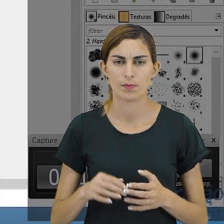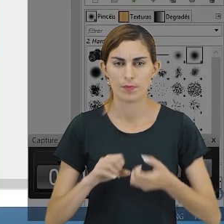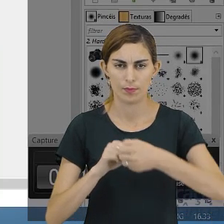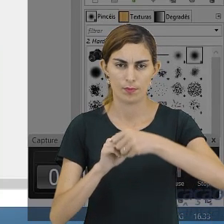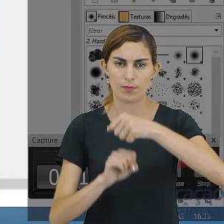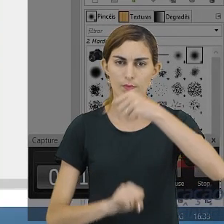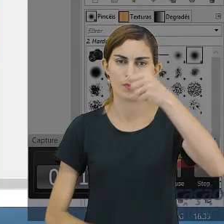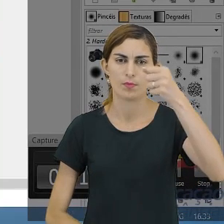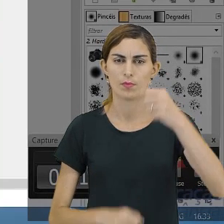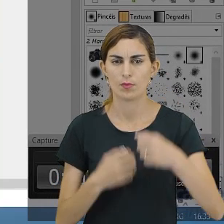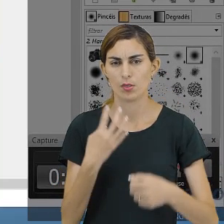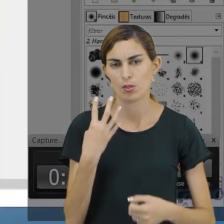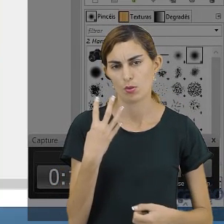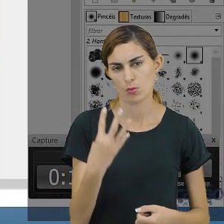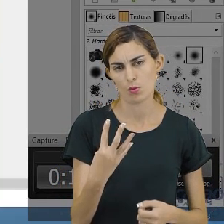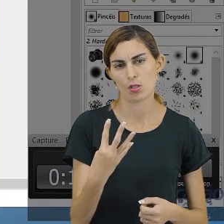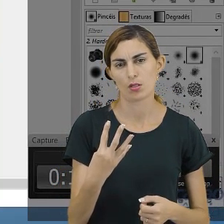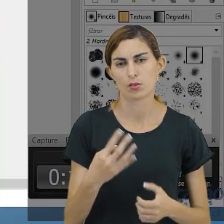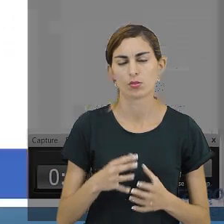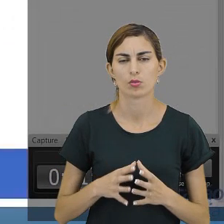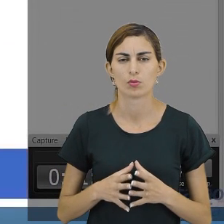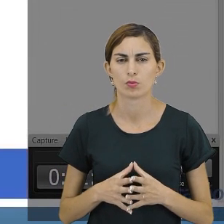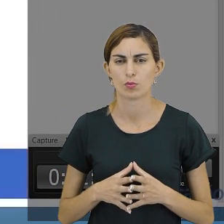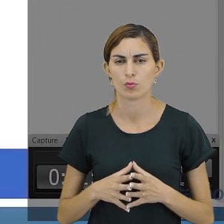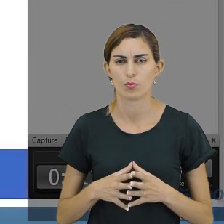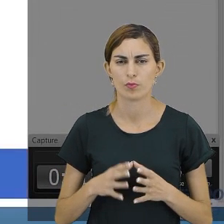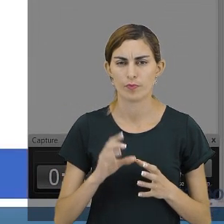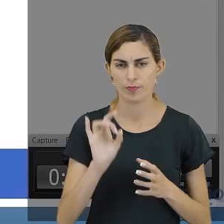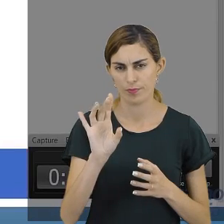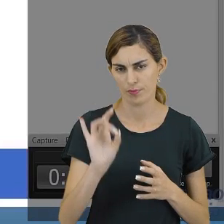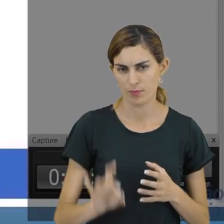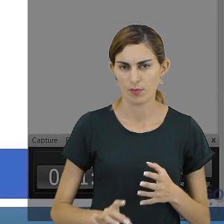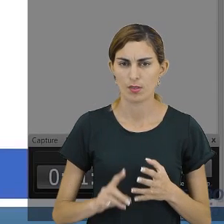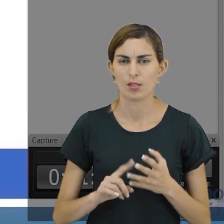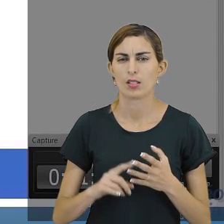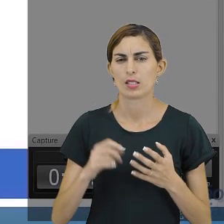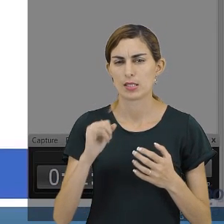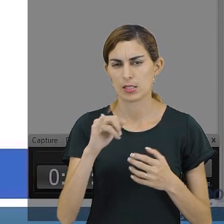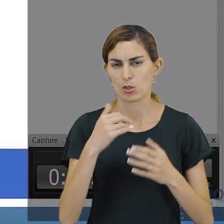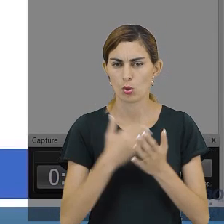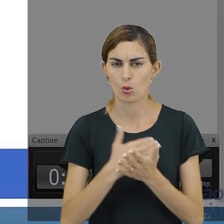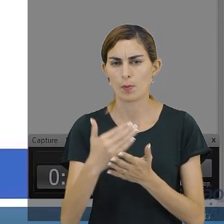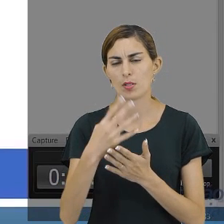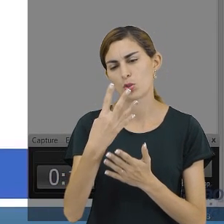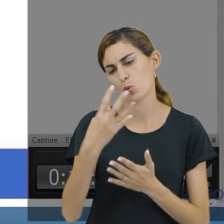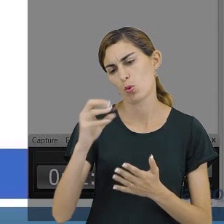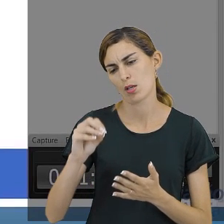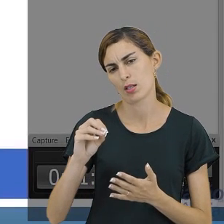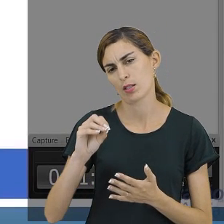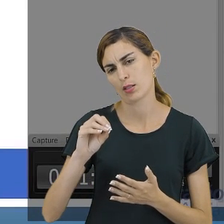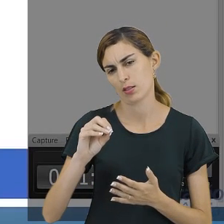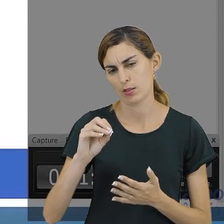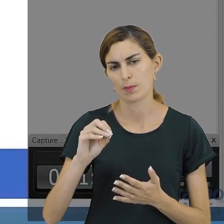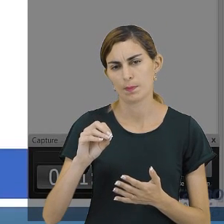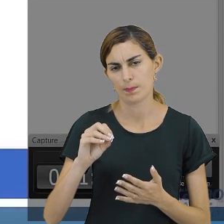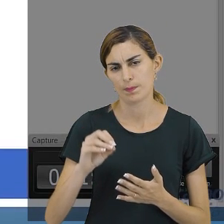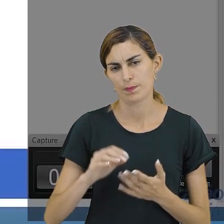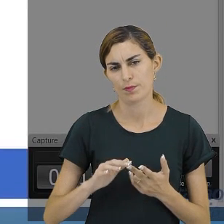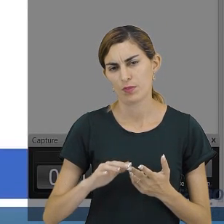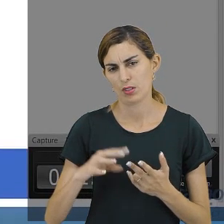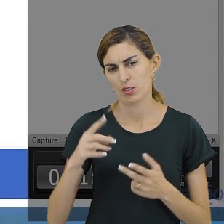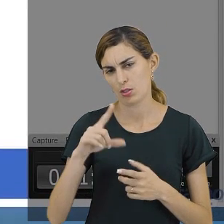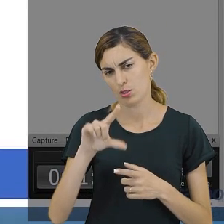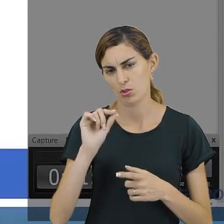Então repare que ele ficou com 4 KB. Se nós compararmos lá com o limite de 40 KB,